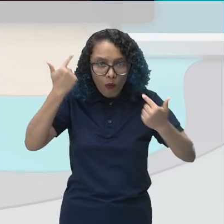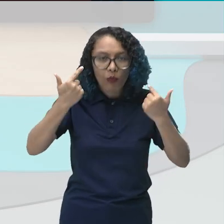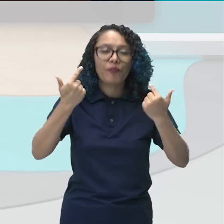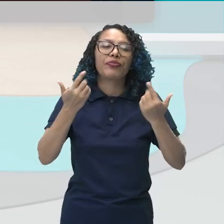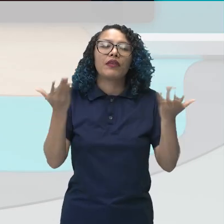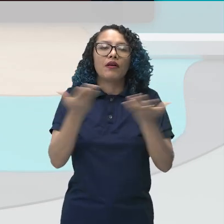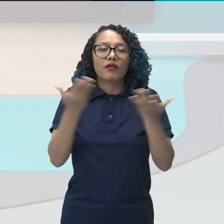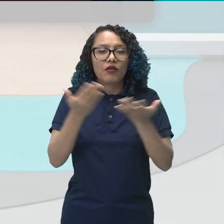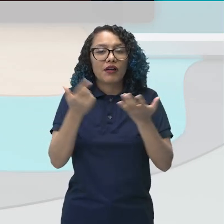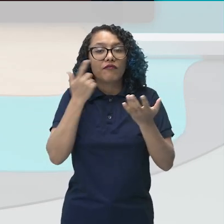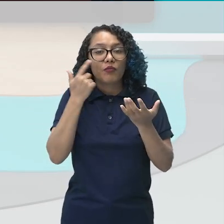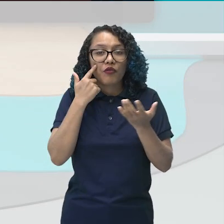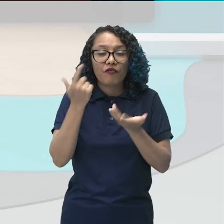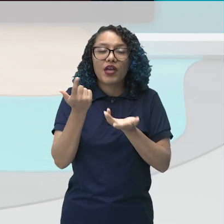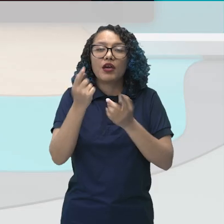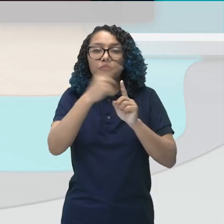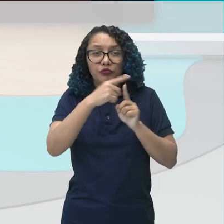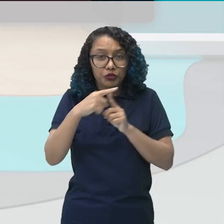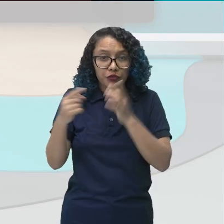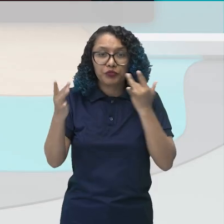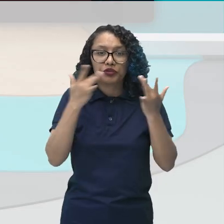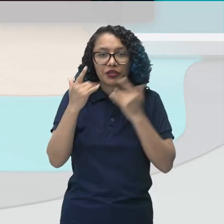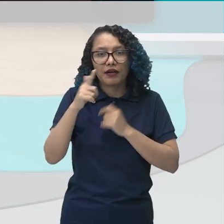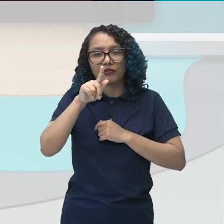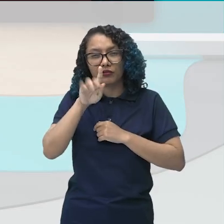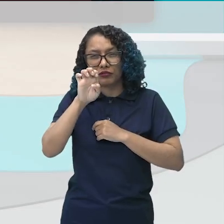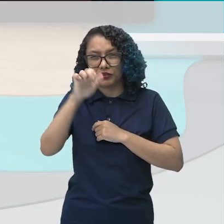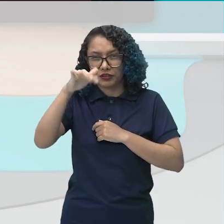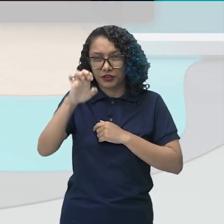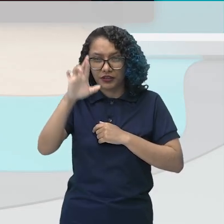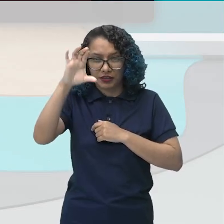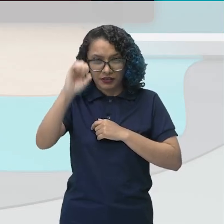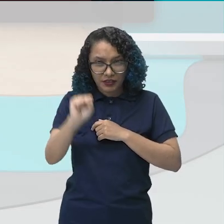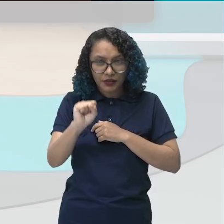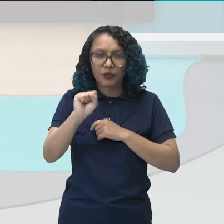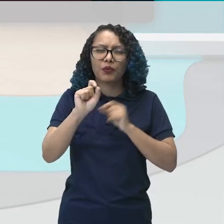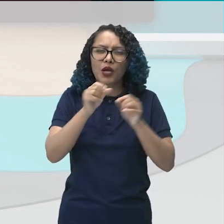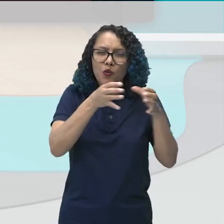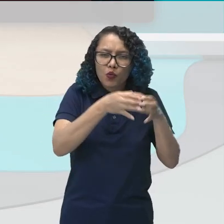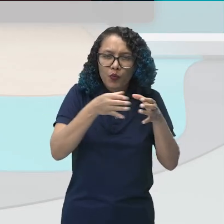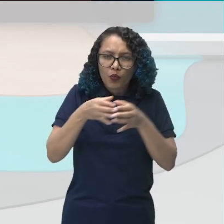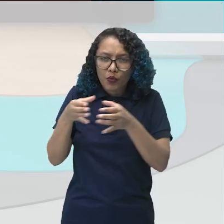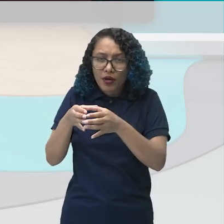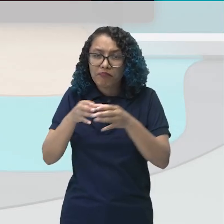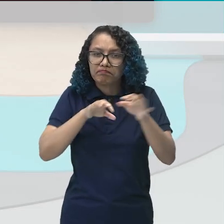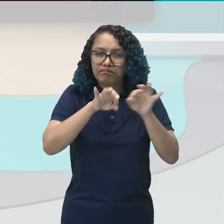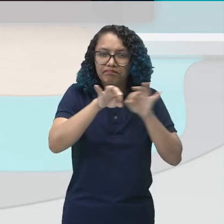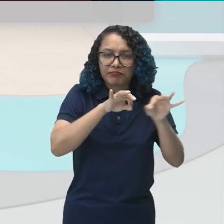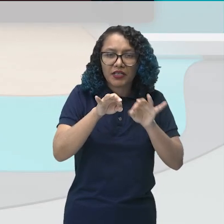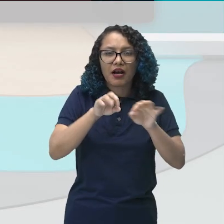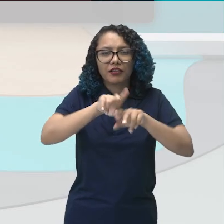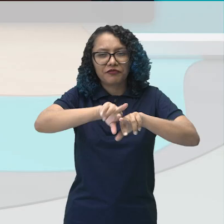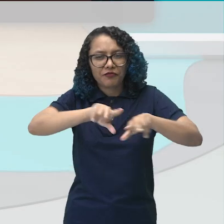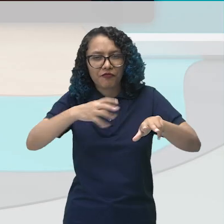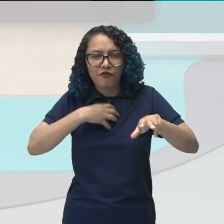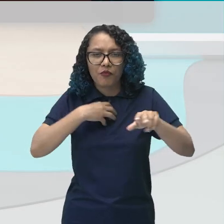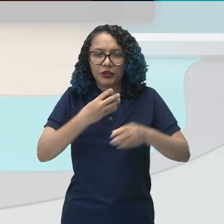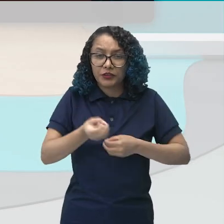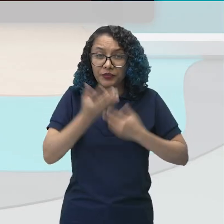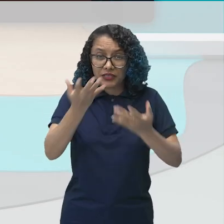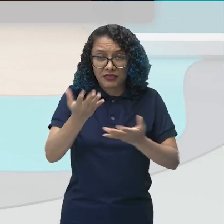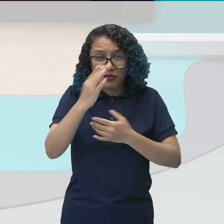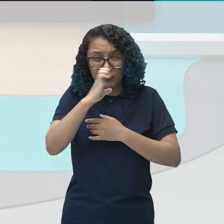sobre gêneros teatrais. Os gêneros teatrais, eles são categorias que organizam as diversas formas de expressão